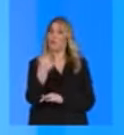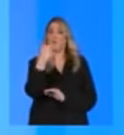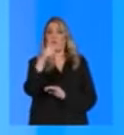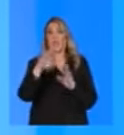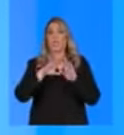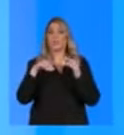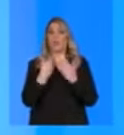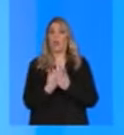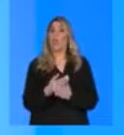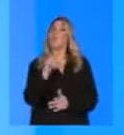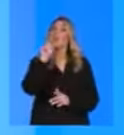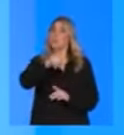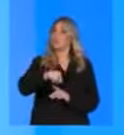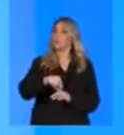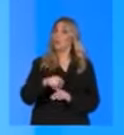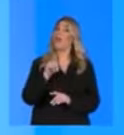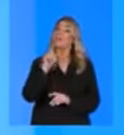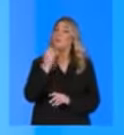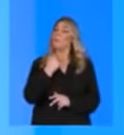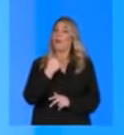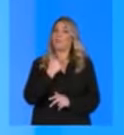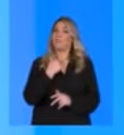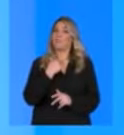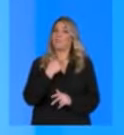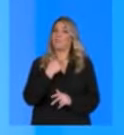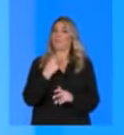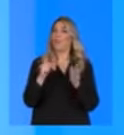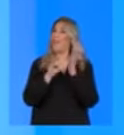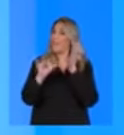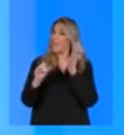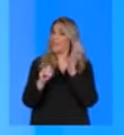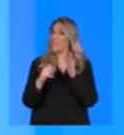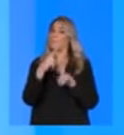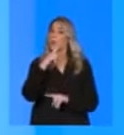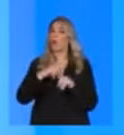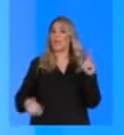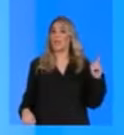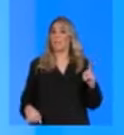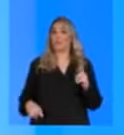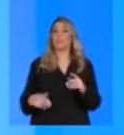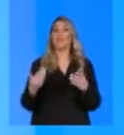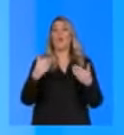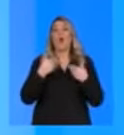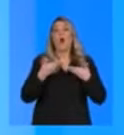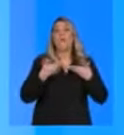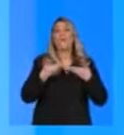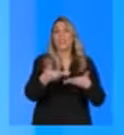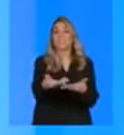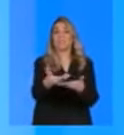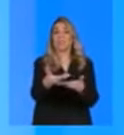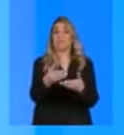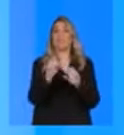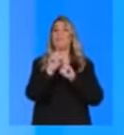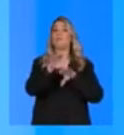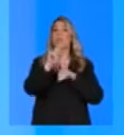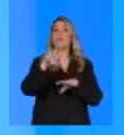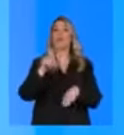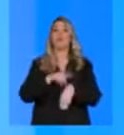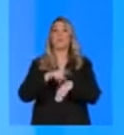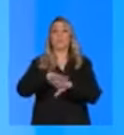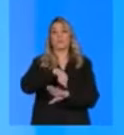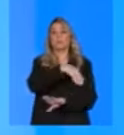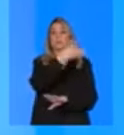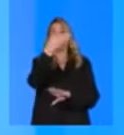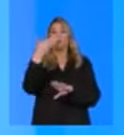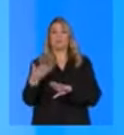crime a criança não tá na escola meu governo efetivamente eu vou oferecer educação por tempo integral aliás é uma mentira